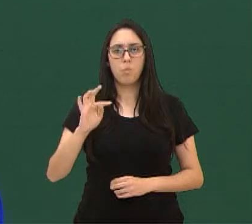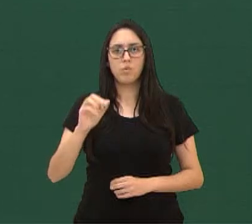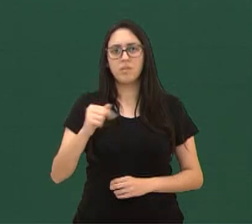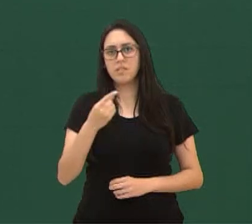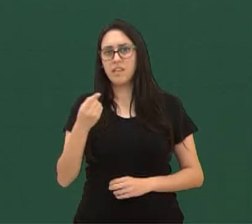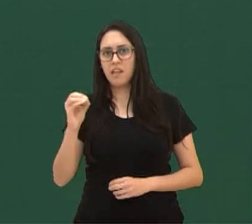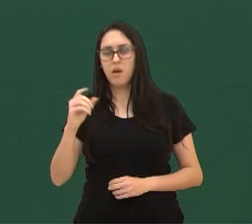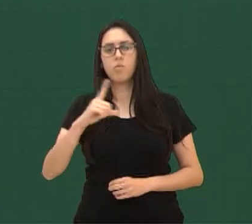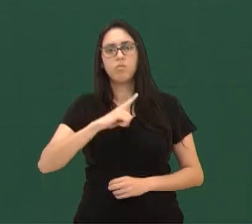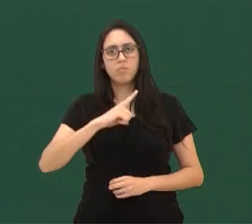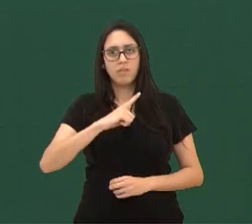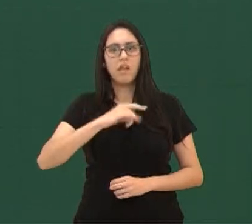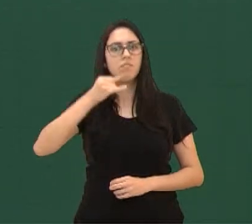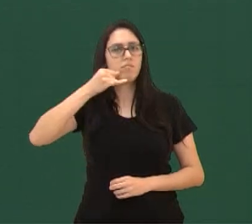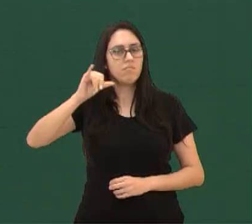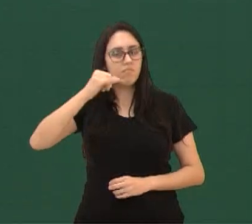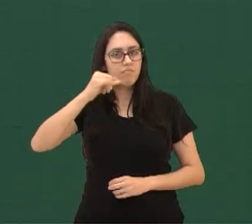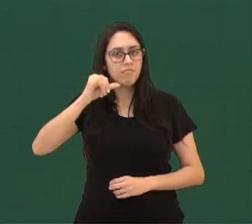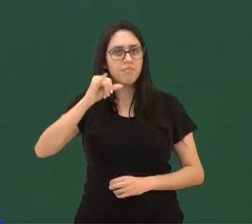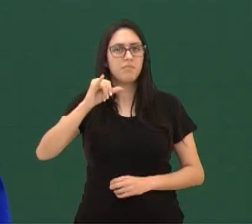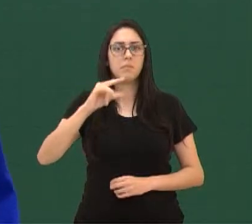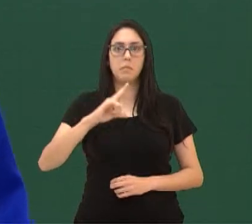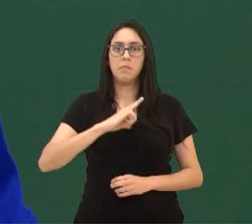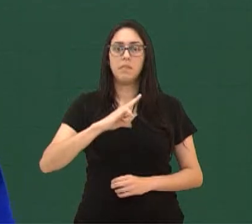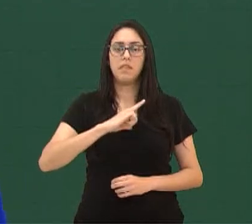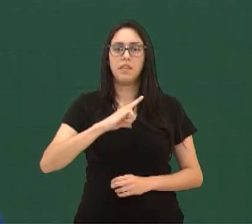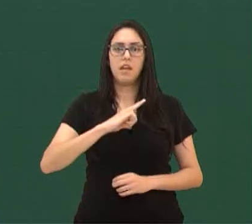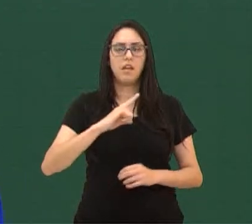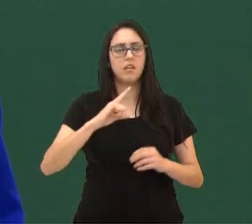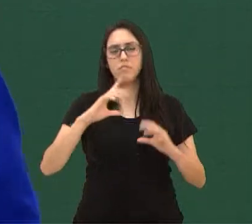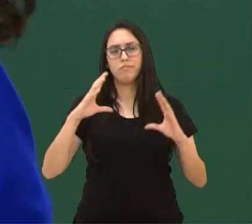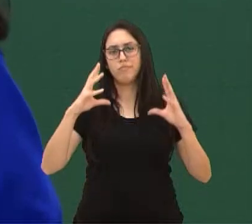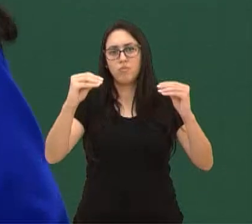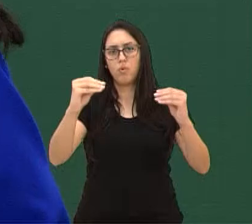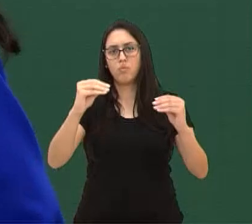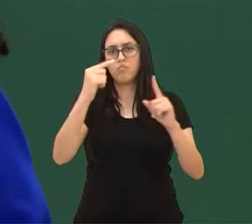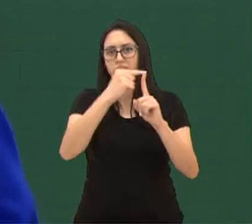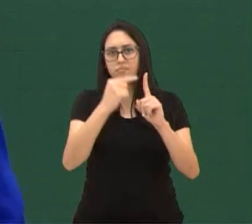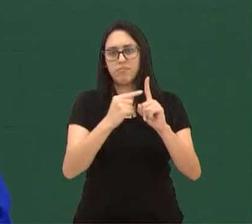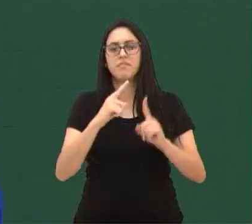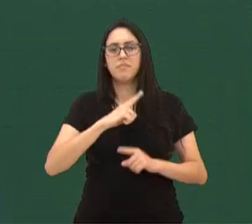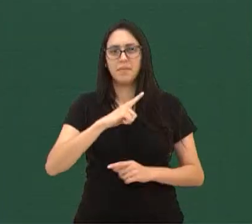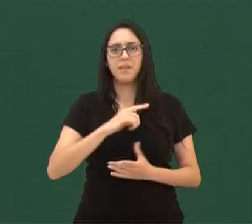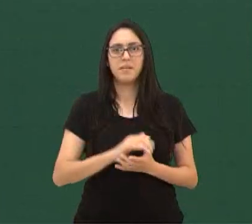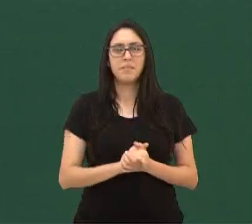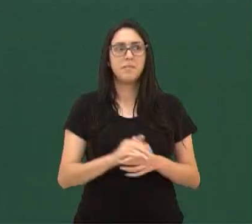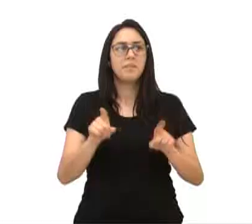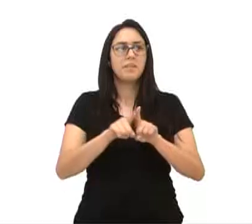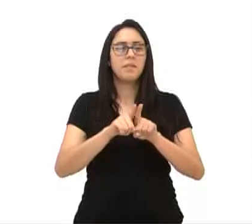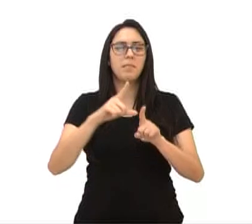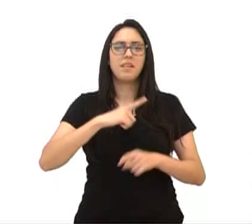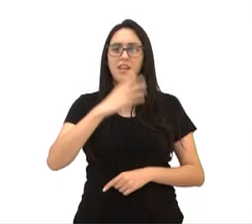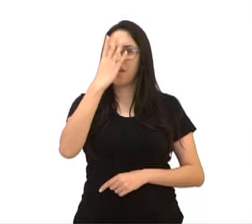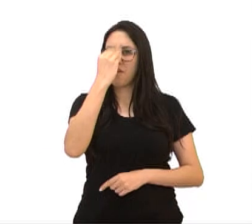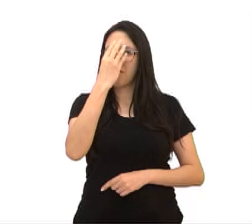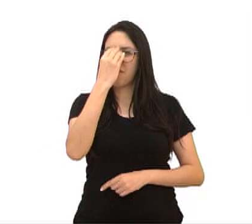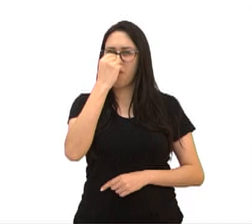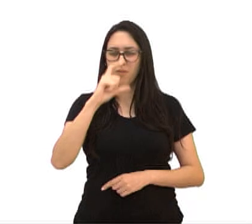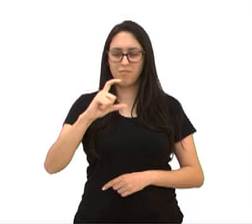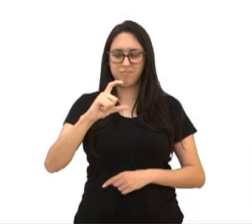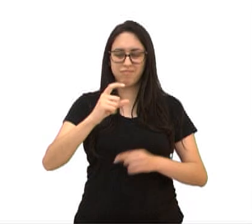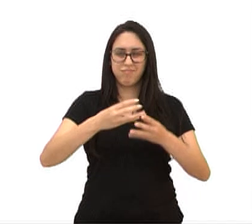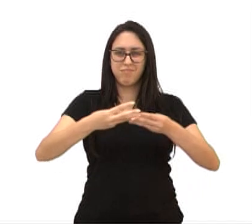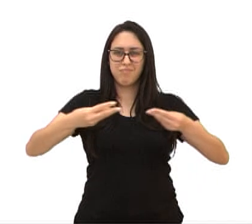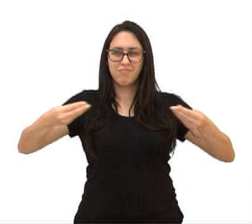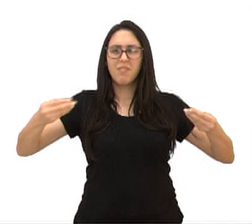ali e o fornecimento da energia, que faz parte do processo de todo tipo de combustão. Nos filmes fotográficos, acho que alguns de vocês nunca devem